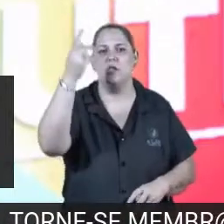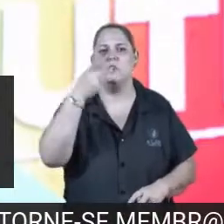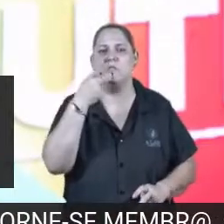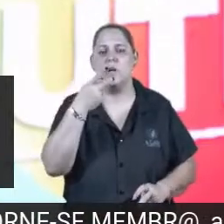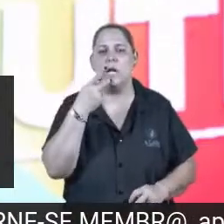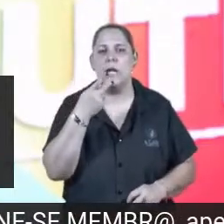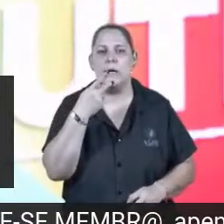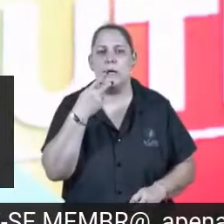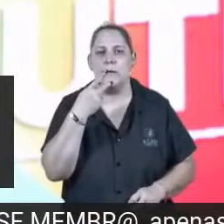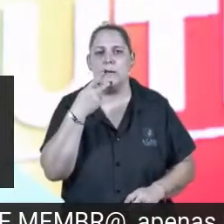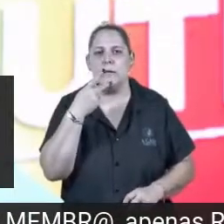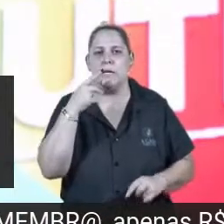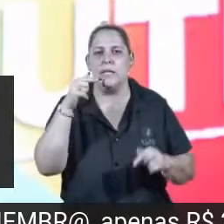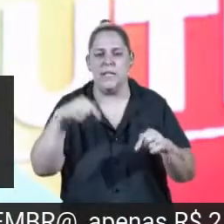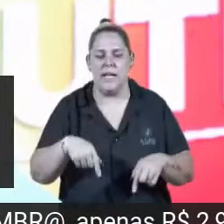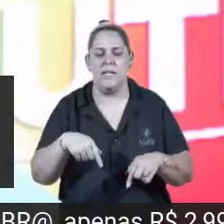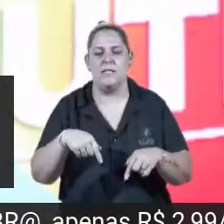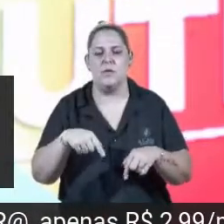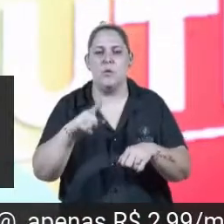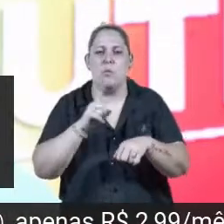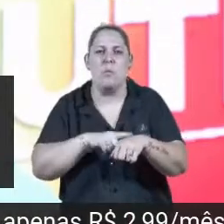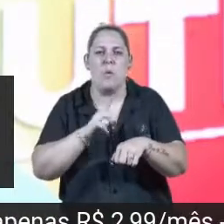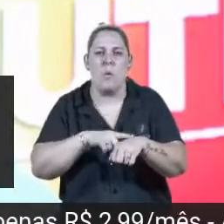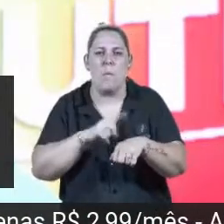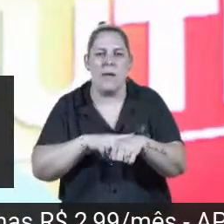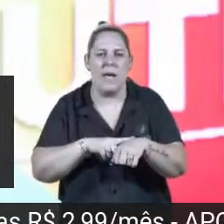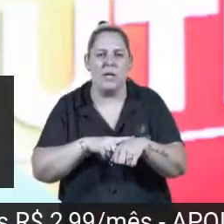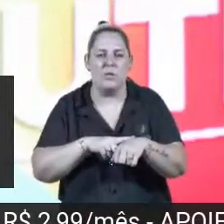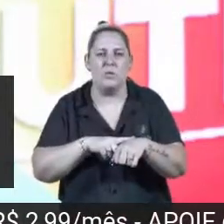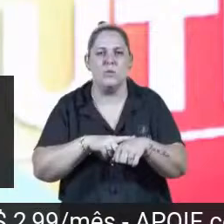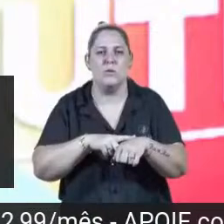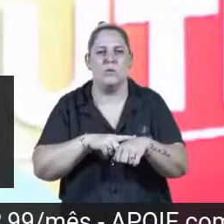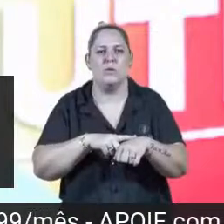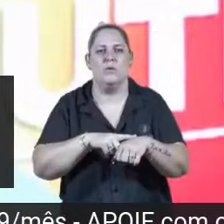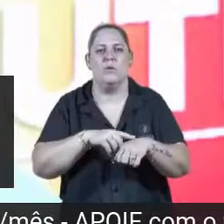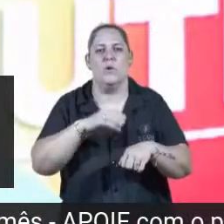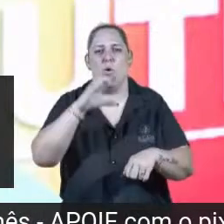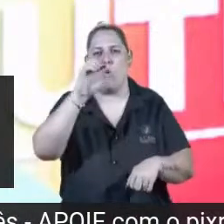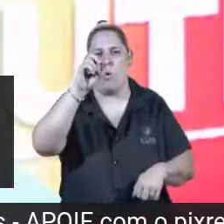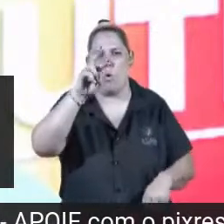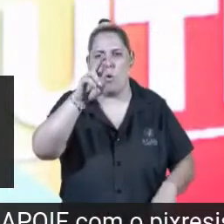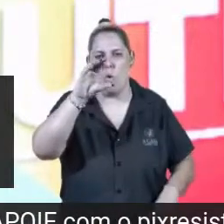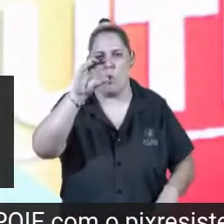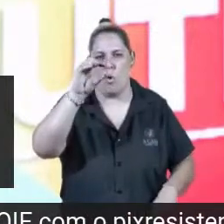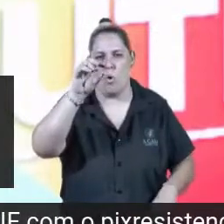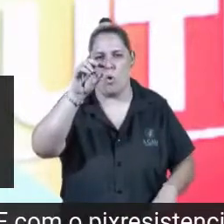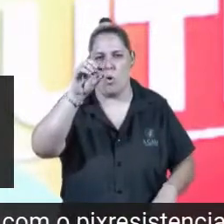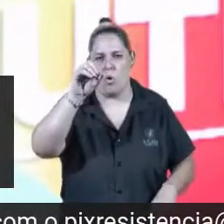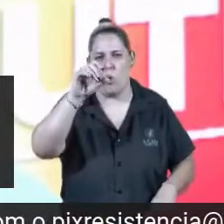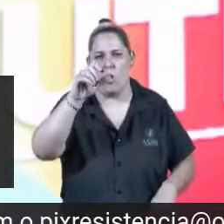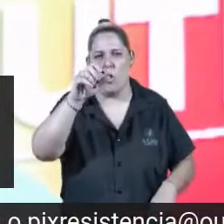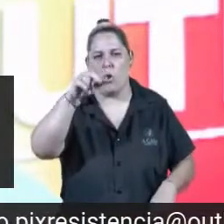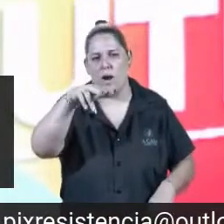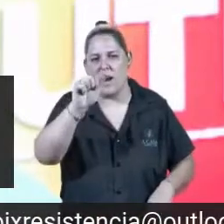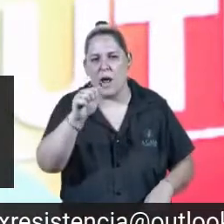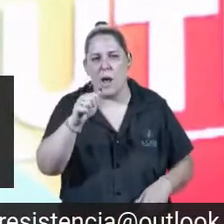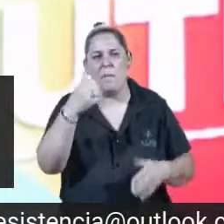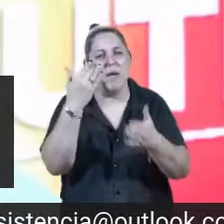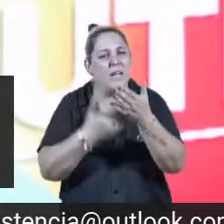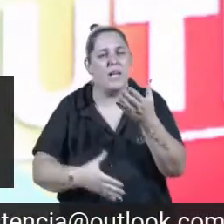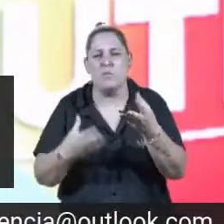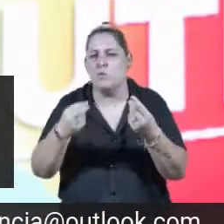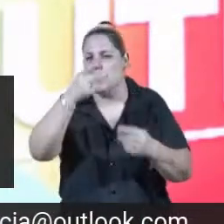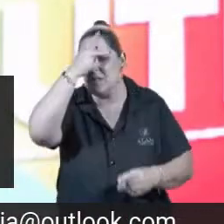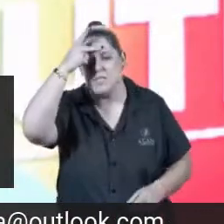gente, que nessa pandemia nós perdemos muitos companheiros e companheiras valorosas, né, militantes, fundadores do